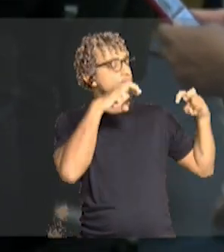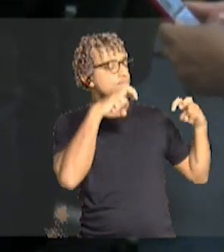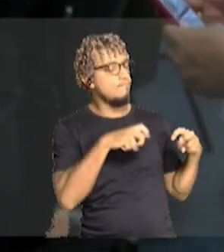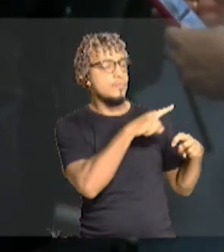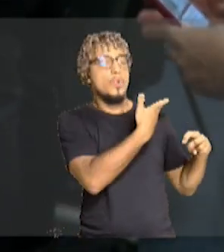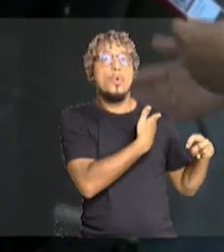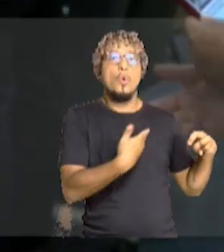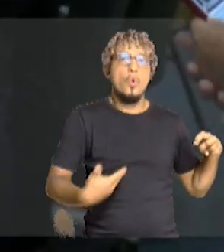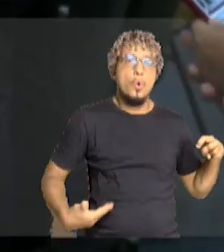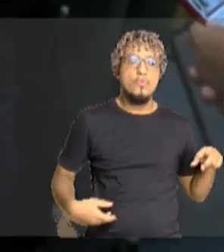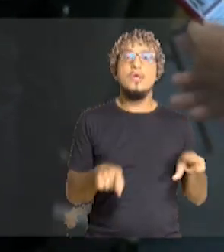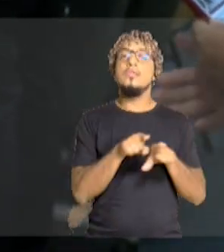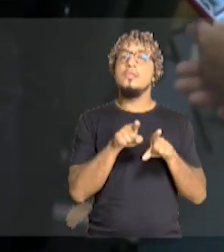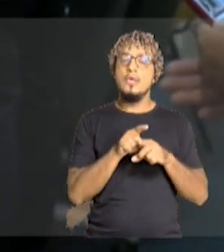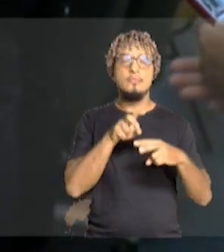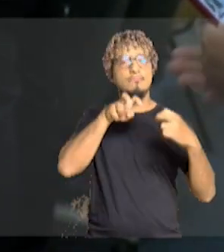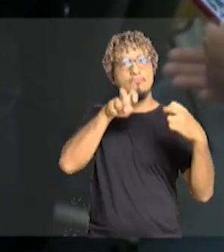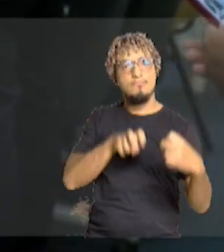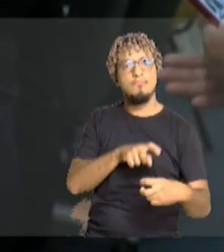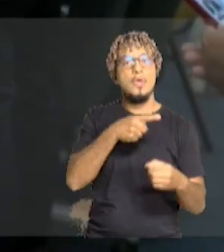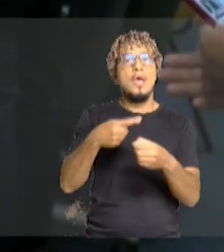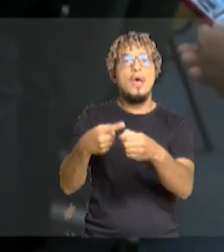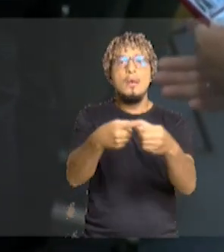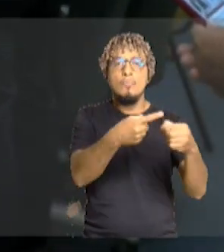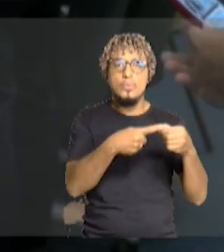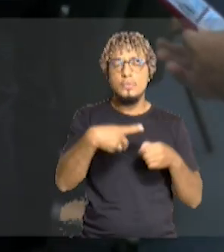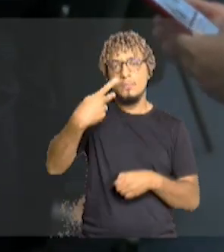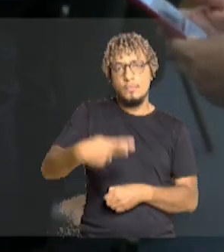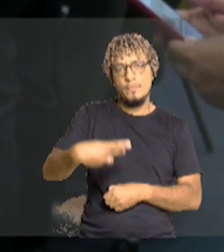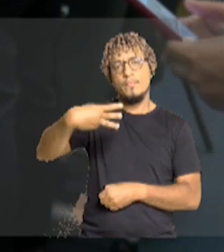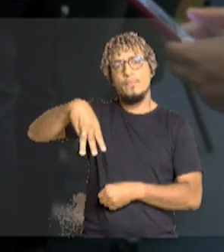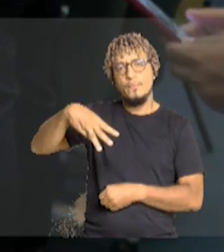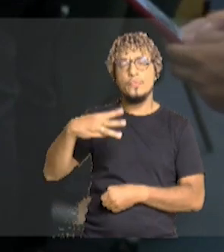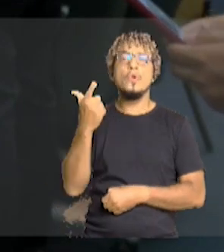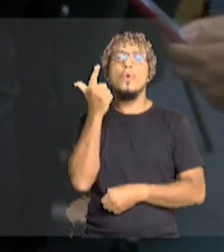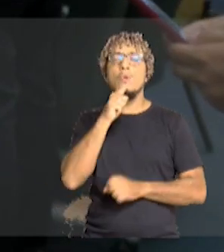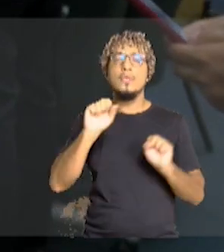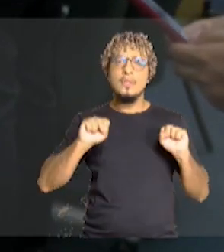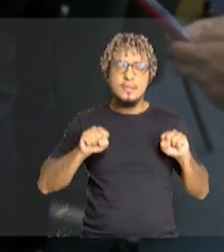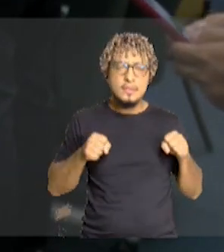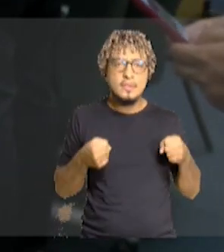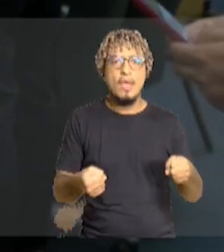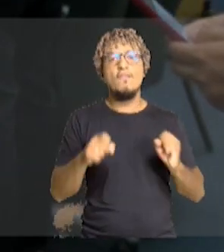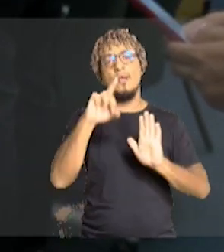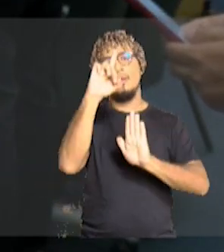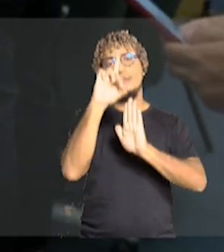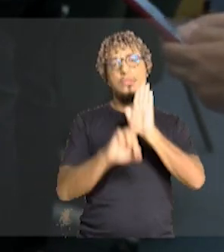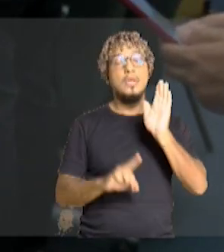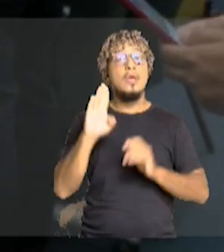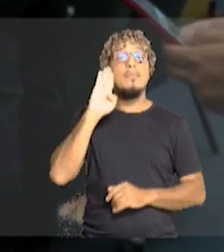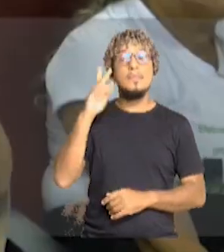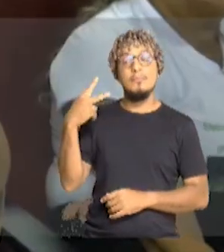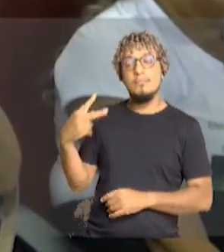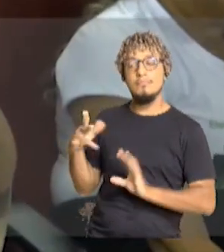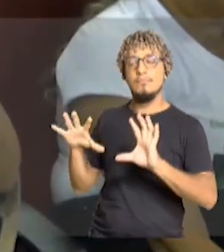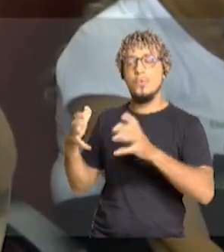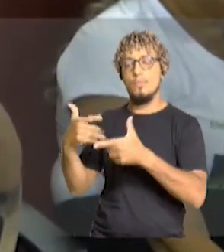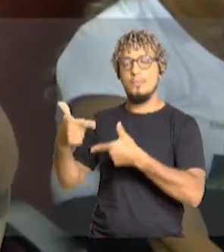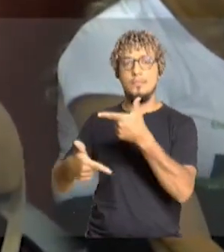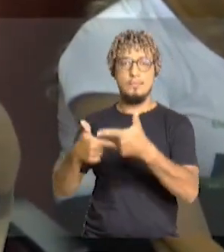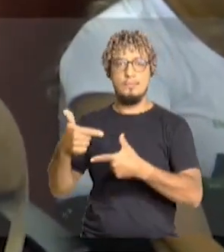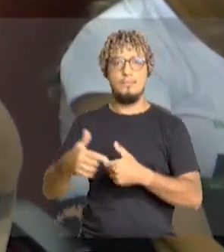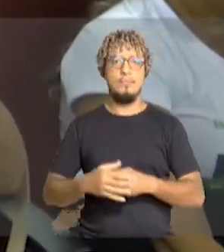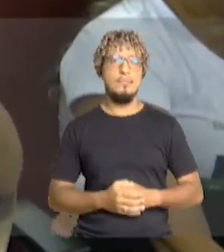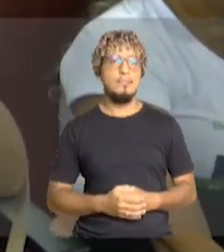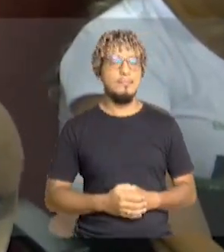Maranhão juntar os municípios do Maranhão em defesa dos direitos principalmente dos agentes comentários de